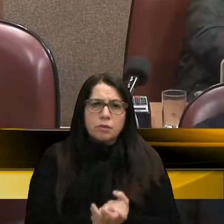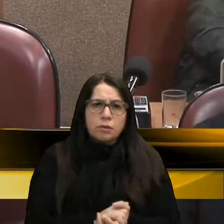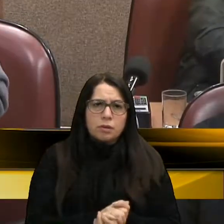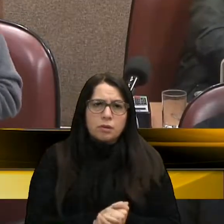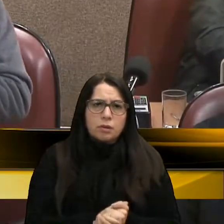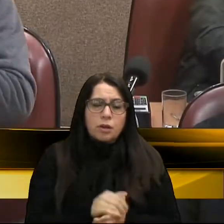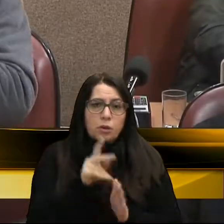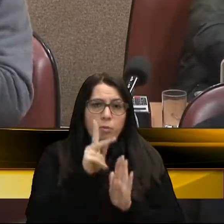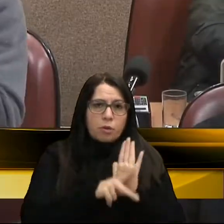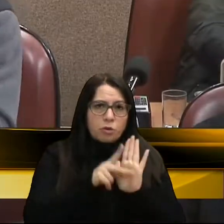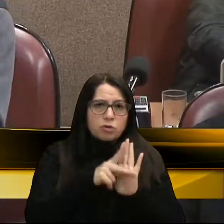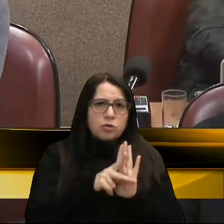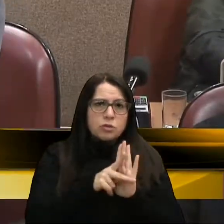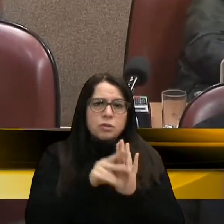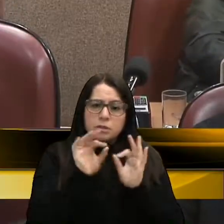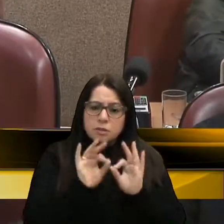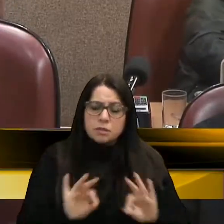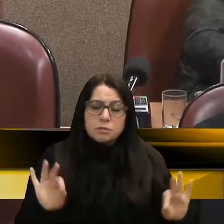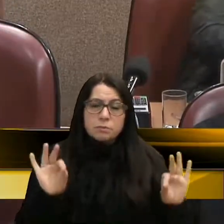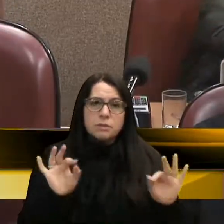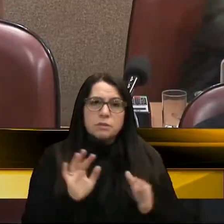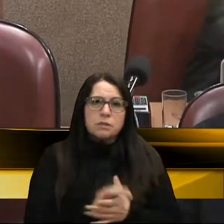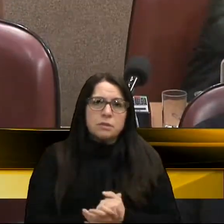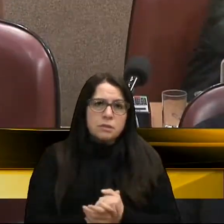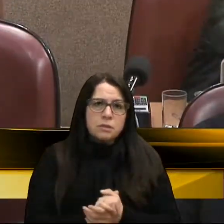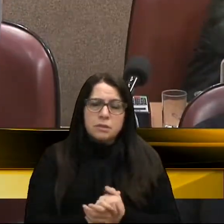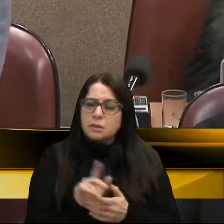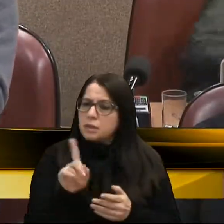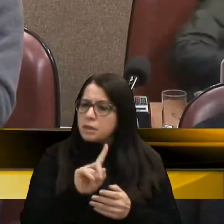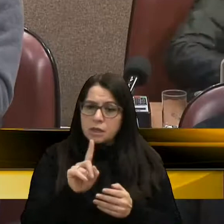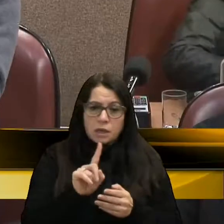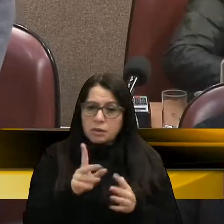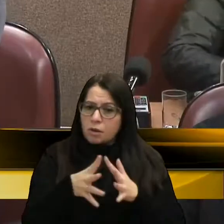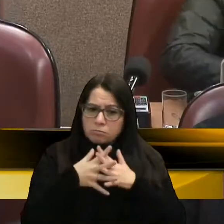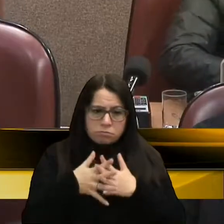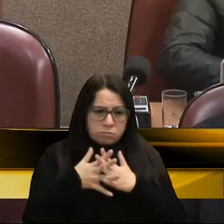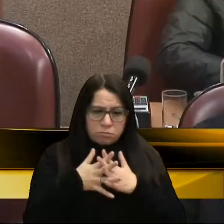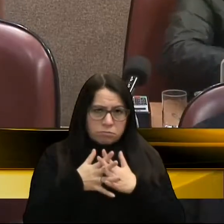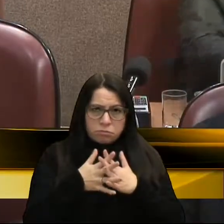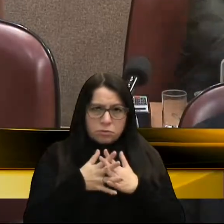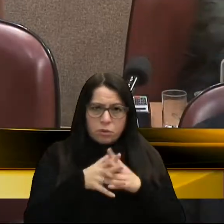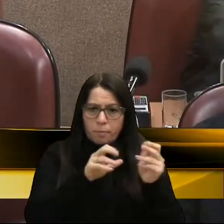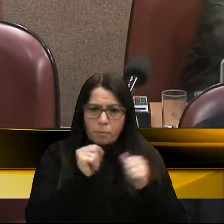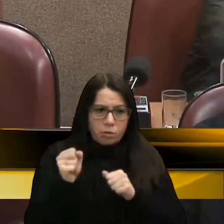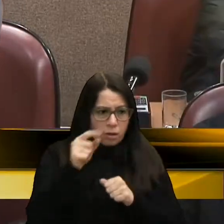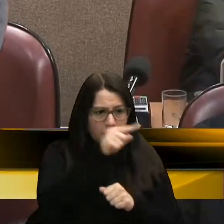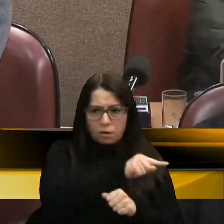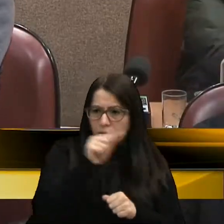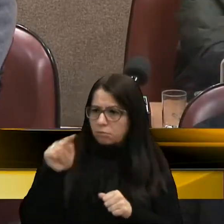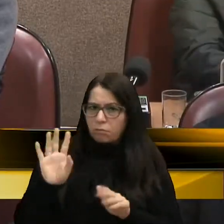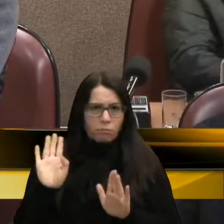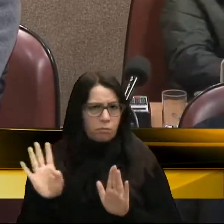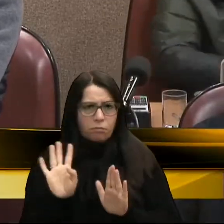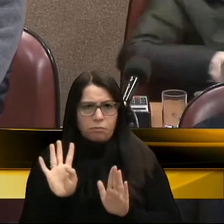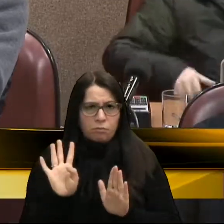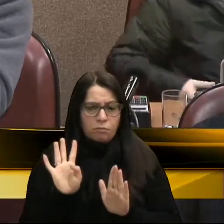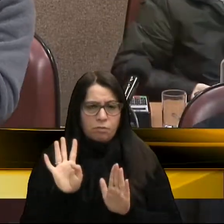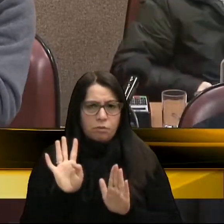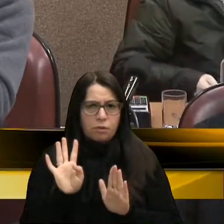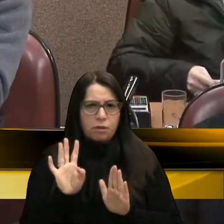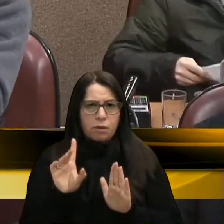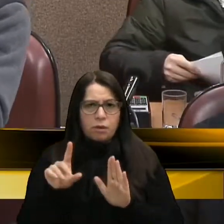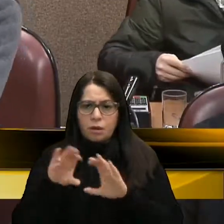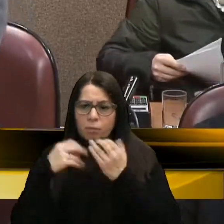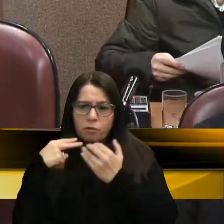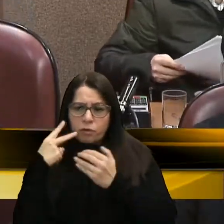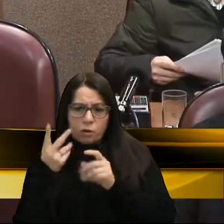Um projeto desse simples. Ninguém está interferindo no poder de ninguém. O legislativo